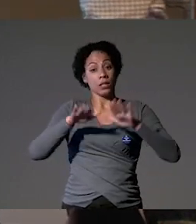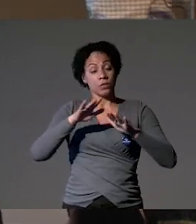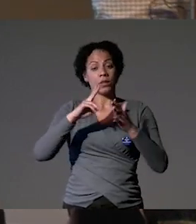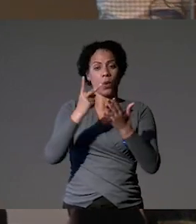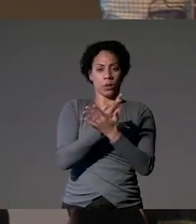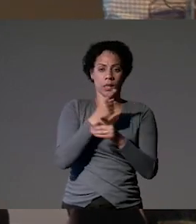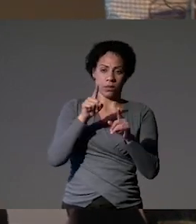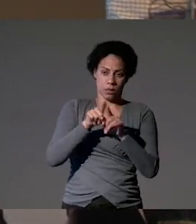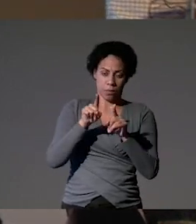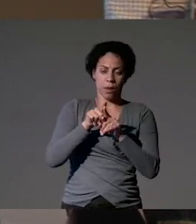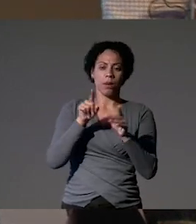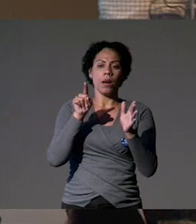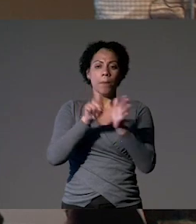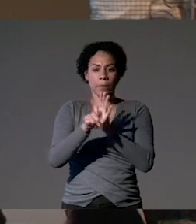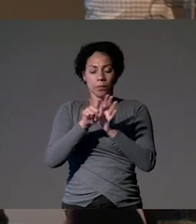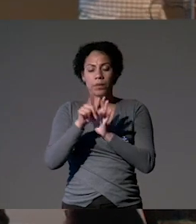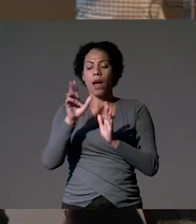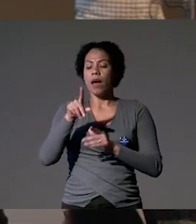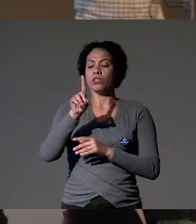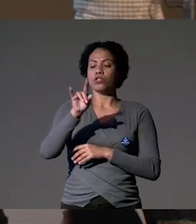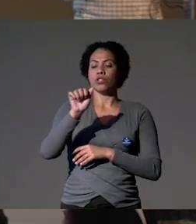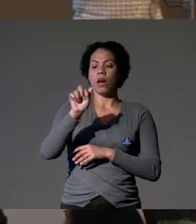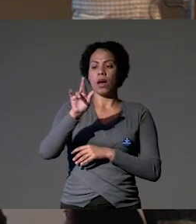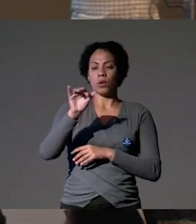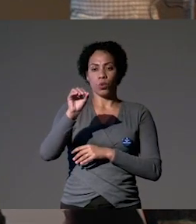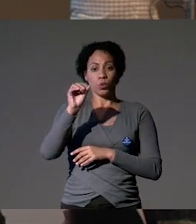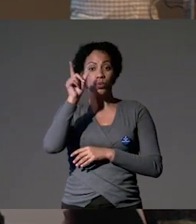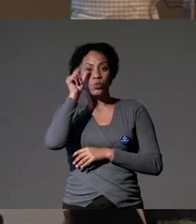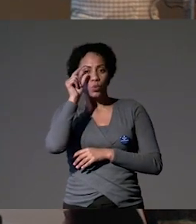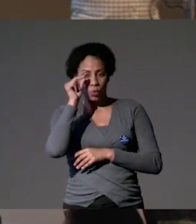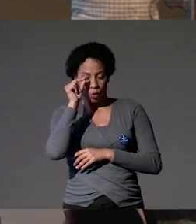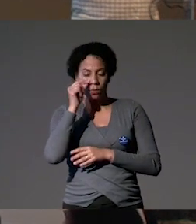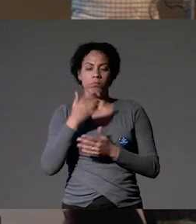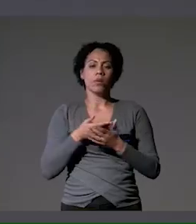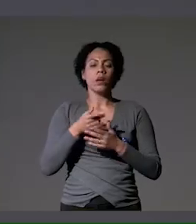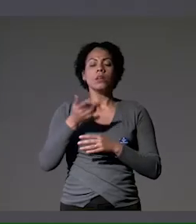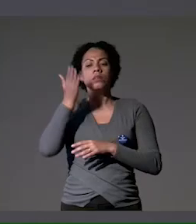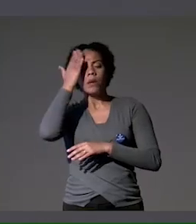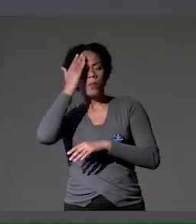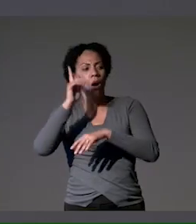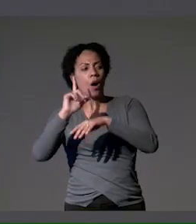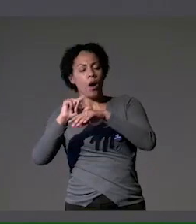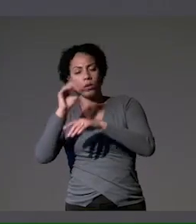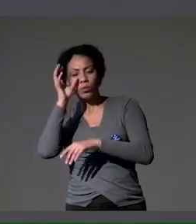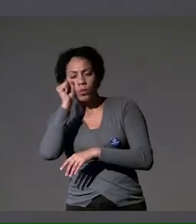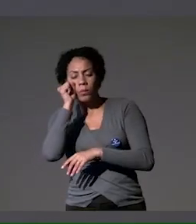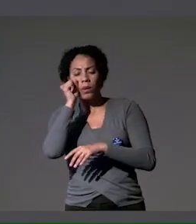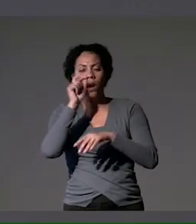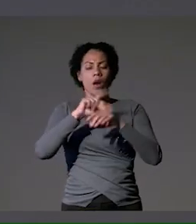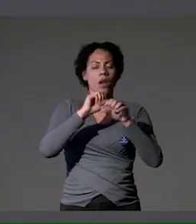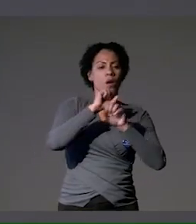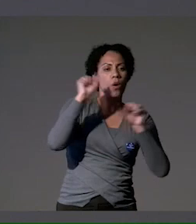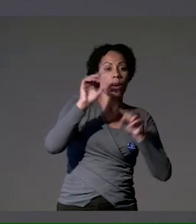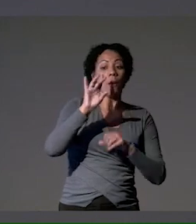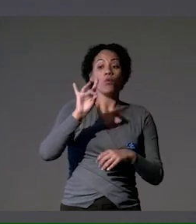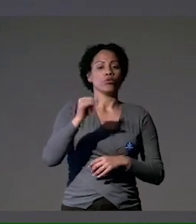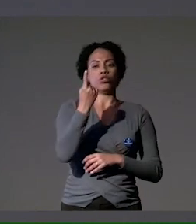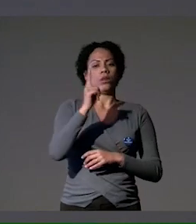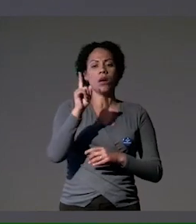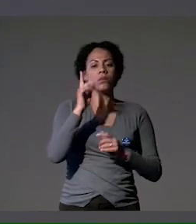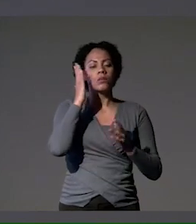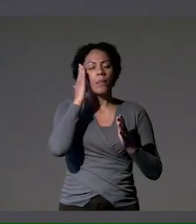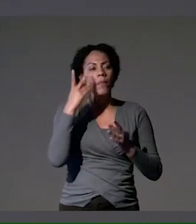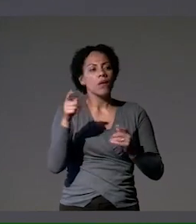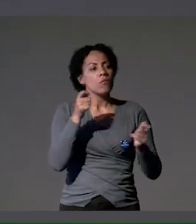dos pais, né? Fazer um diário do sono, tentar ver horário que foi dormir, mas não um dia apenas, qual é a rotina da